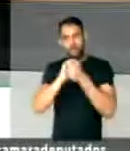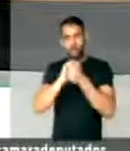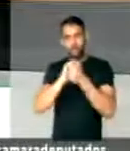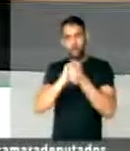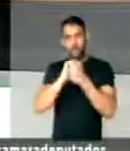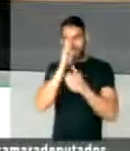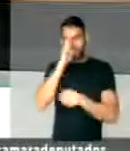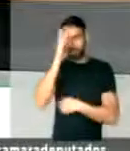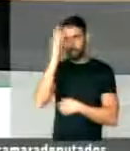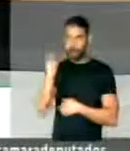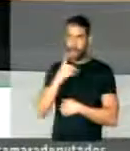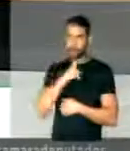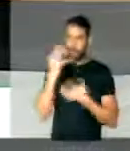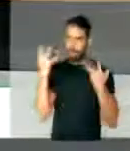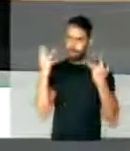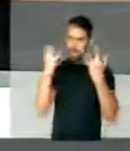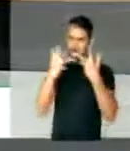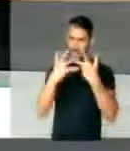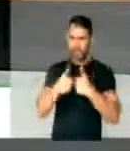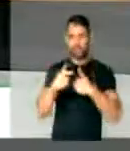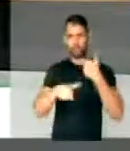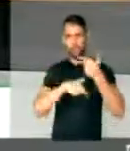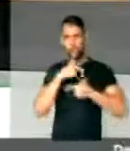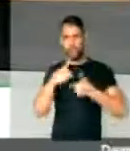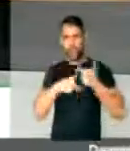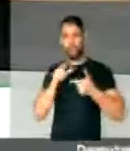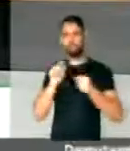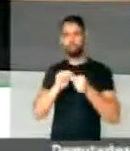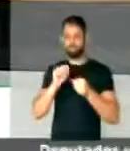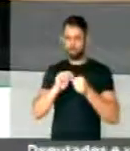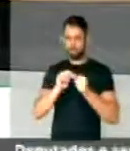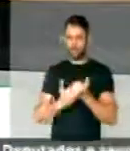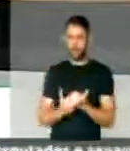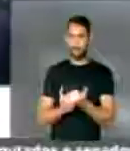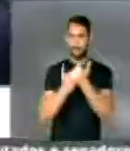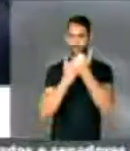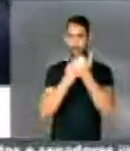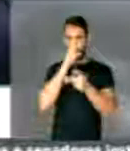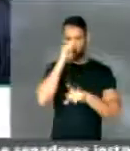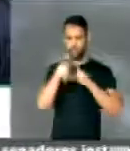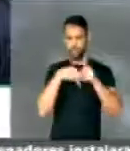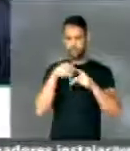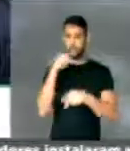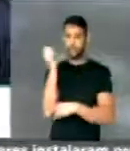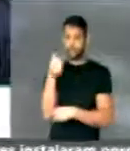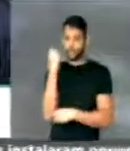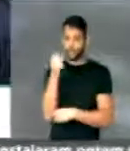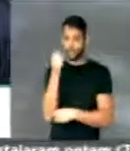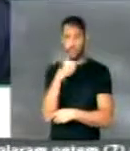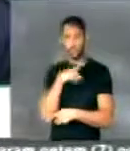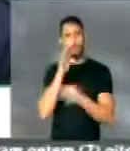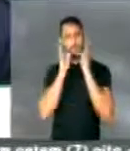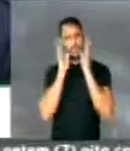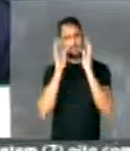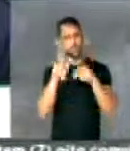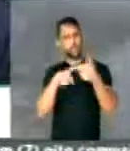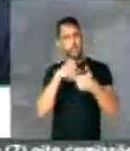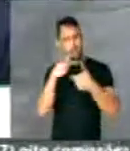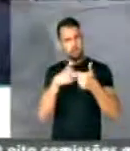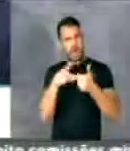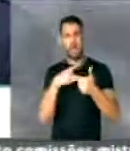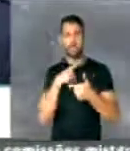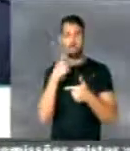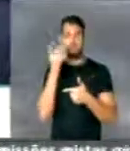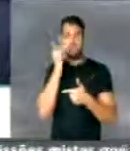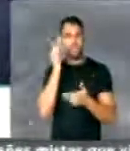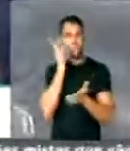cumprimentá-lo pelo brilhante mandato que vem desenvolvendo em benefício do povo do Rio Grande do Sul. Sou testemunha do seu trabalho